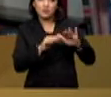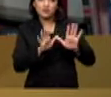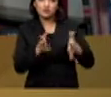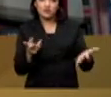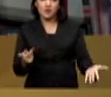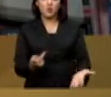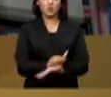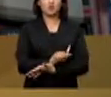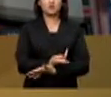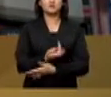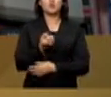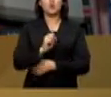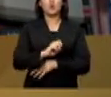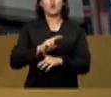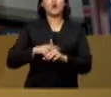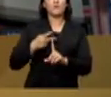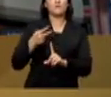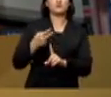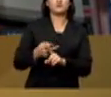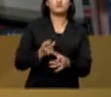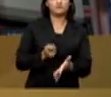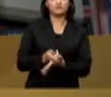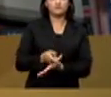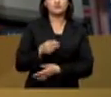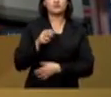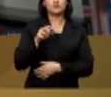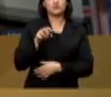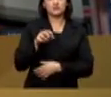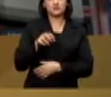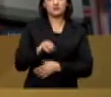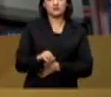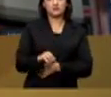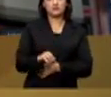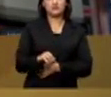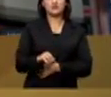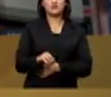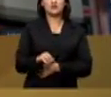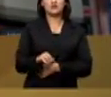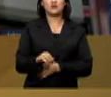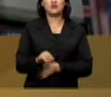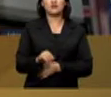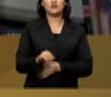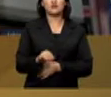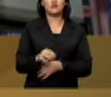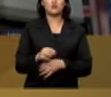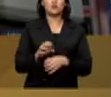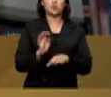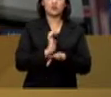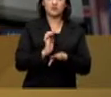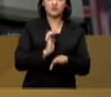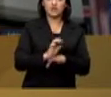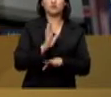indébito, caso o contribuinte já tenha recolhido o ICMS.